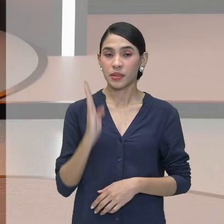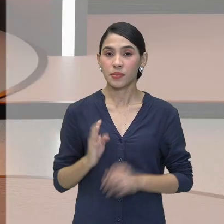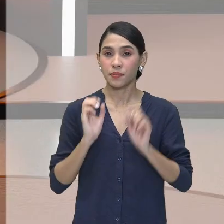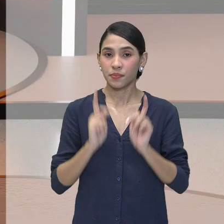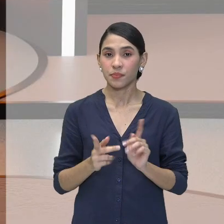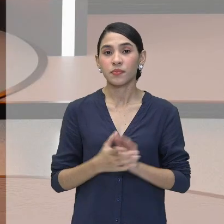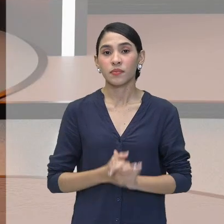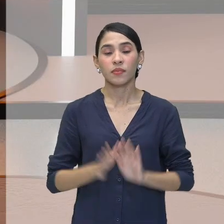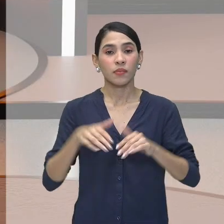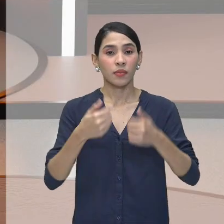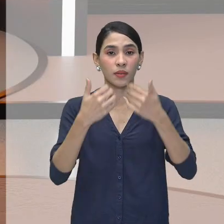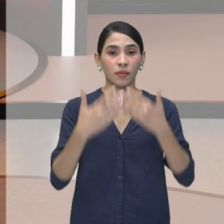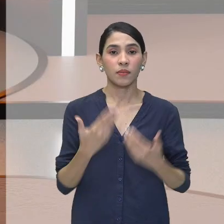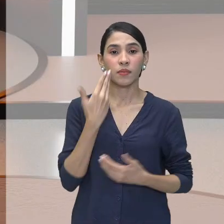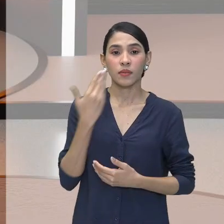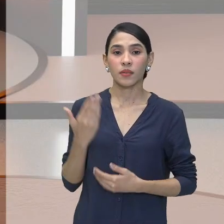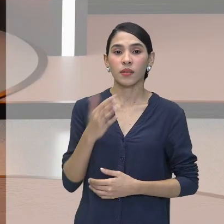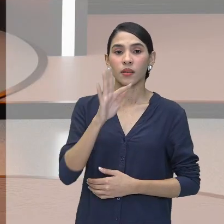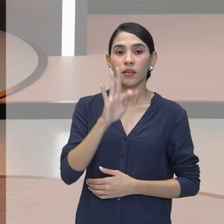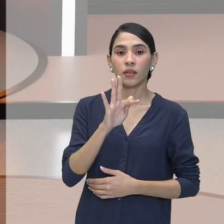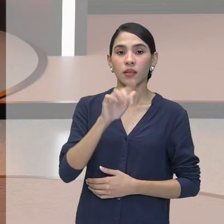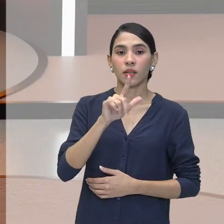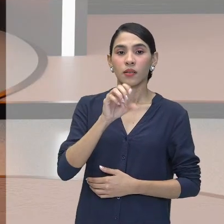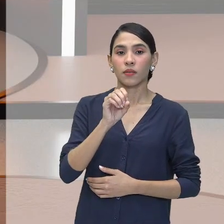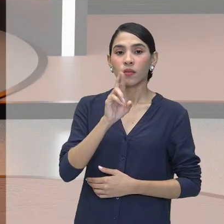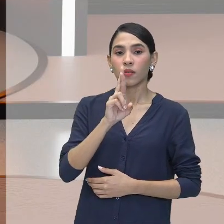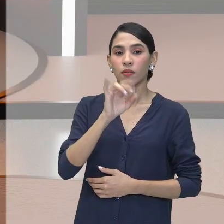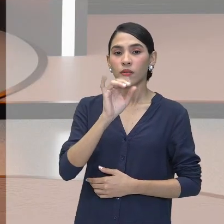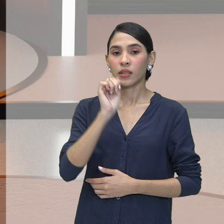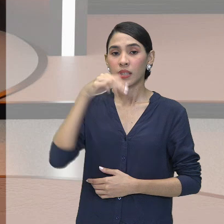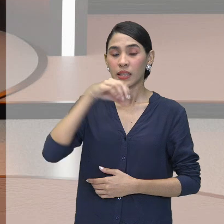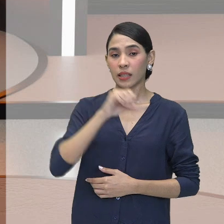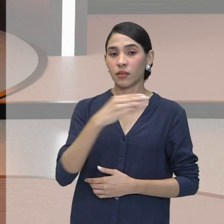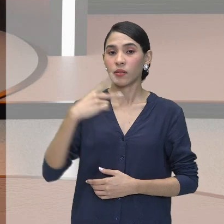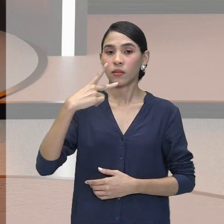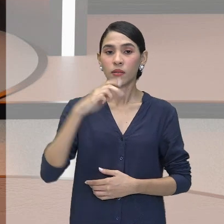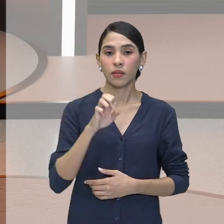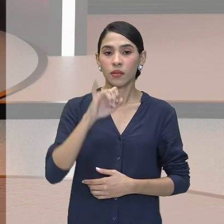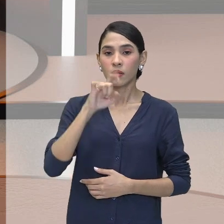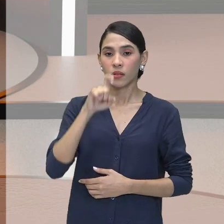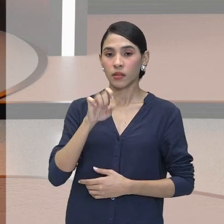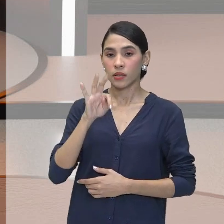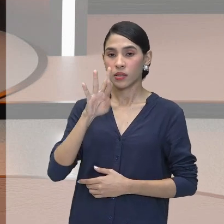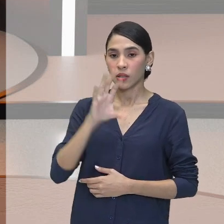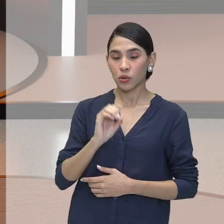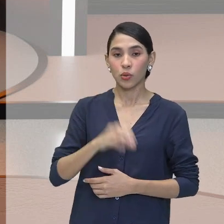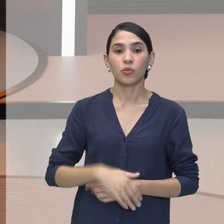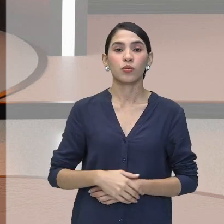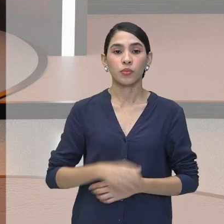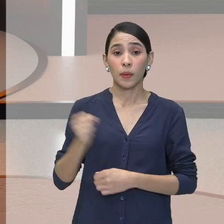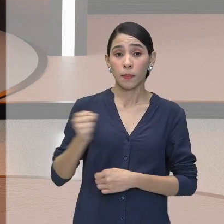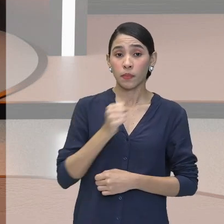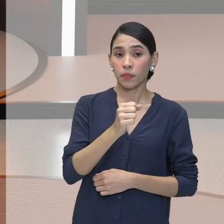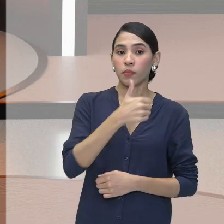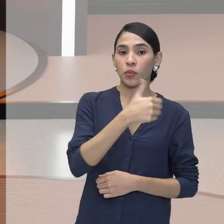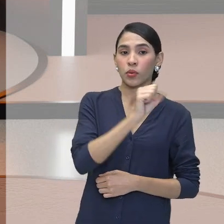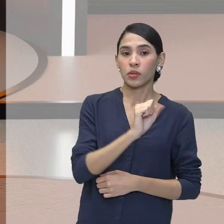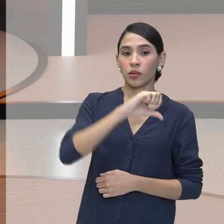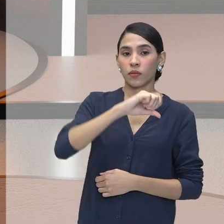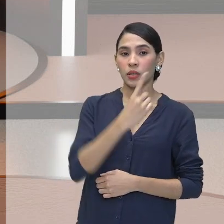Então vamos falar um pouco sobre o Floriano Peixoto, tá bom? Que vai governar o Brasil de 1891